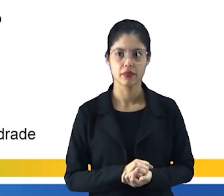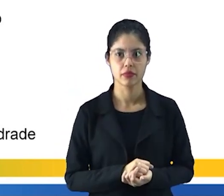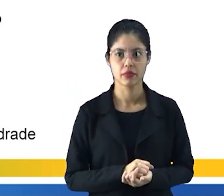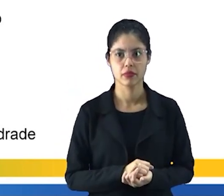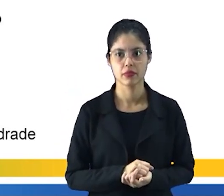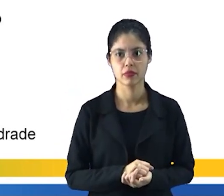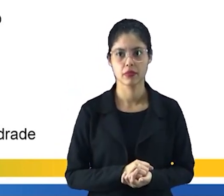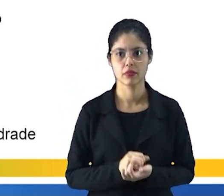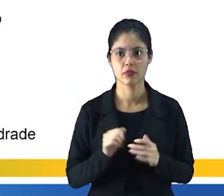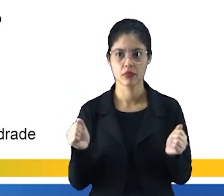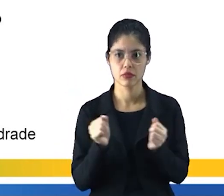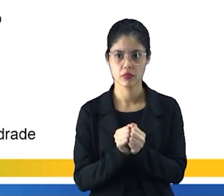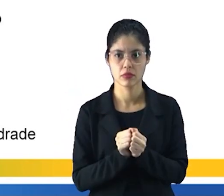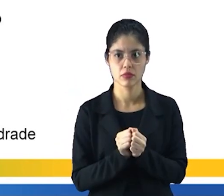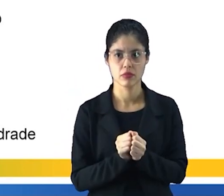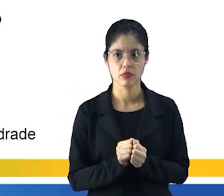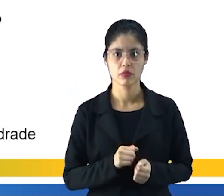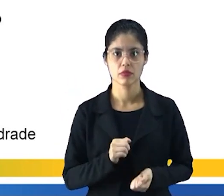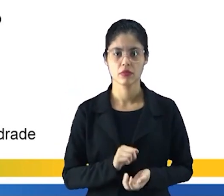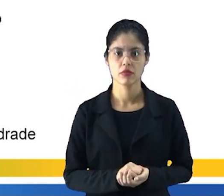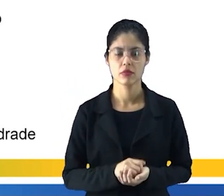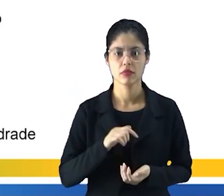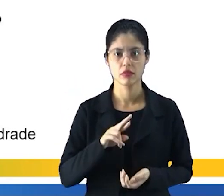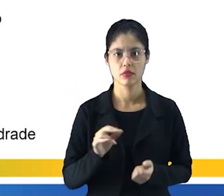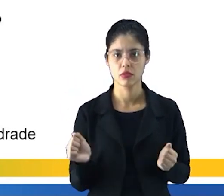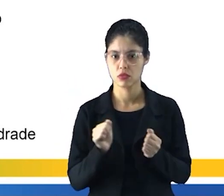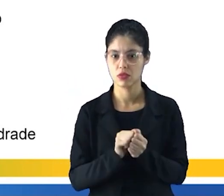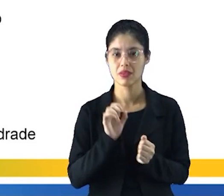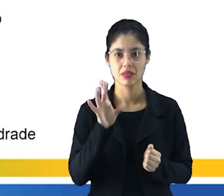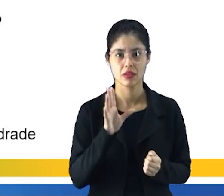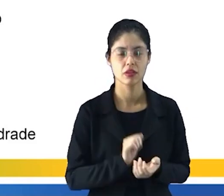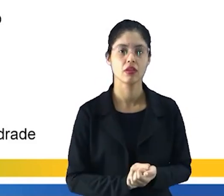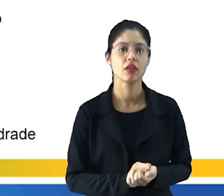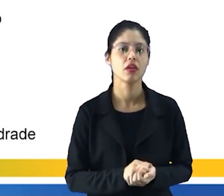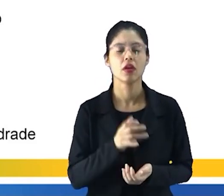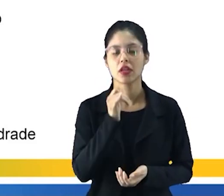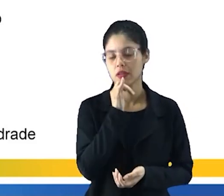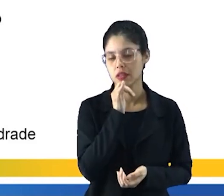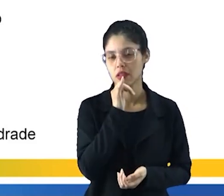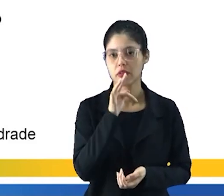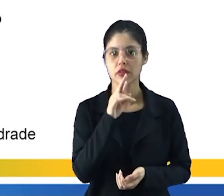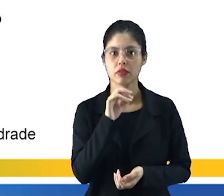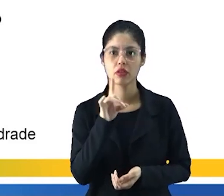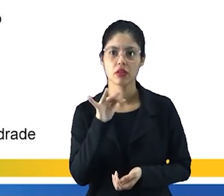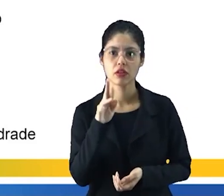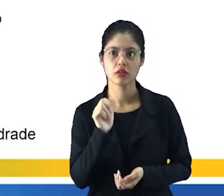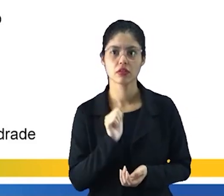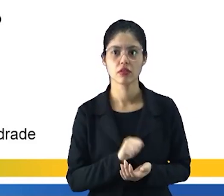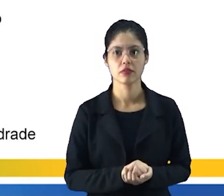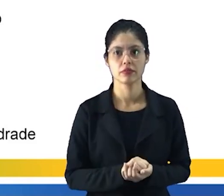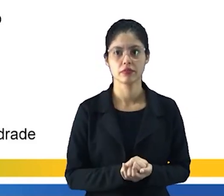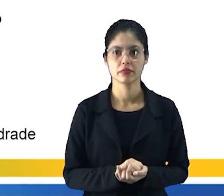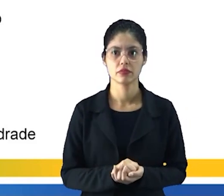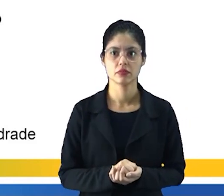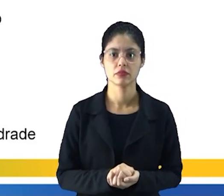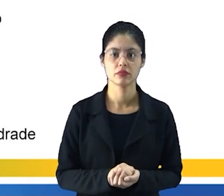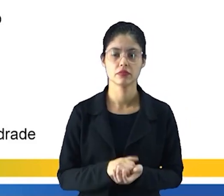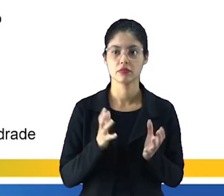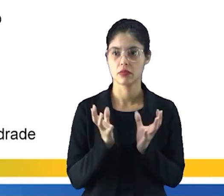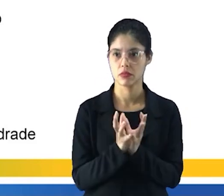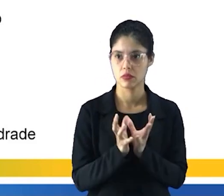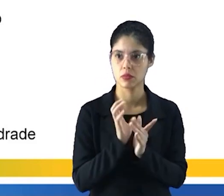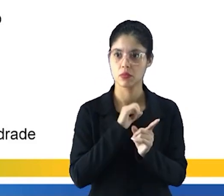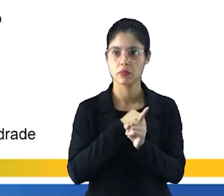né? E ela juntou tudo numa só, quero ir embora, certo? Então são exemplos fonológicos, né? Mas de